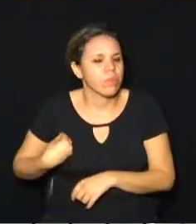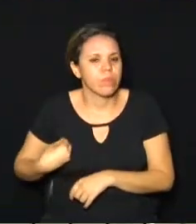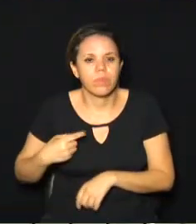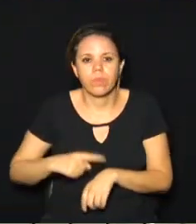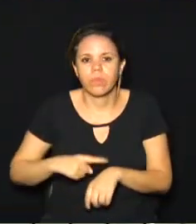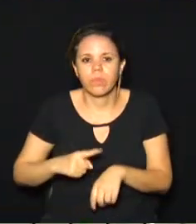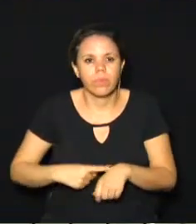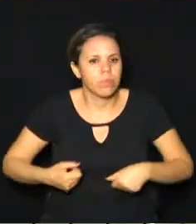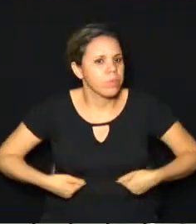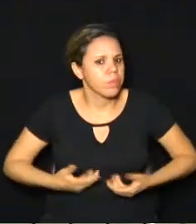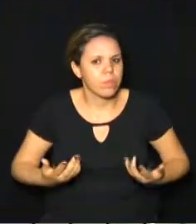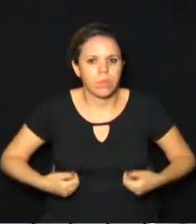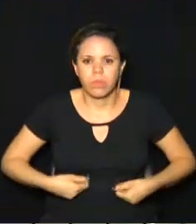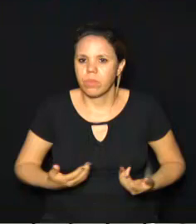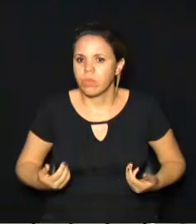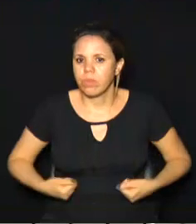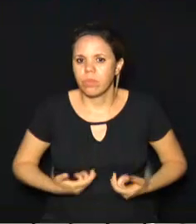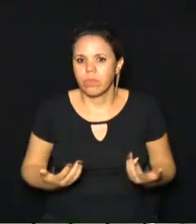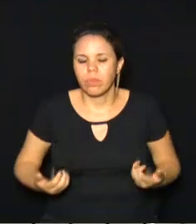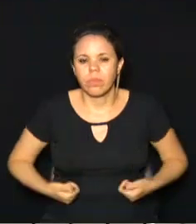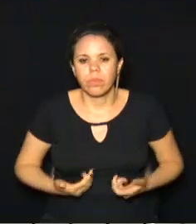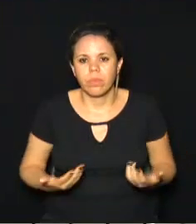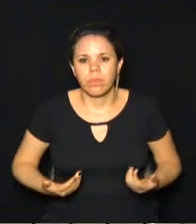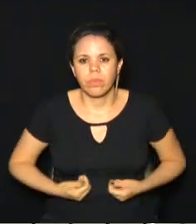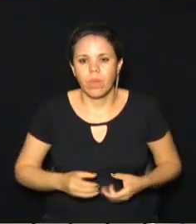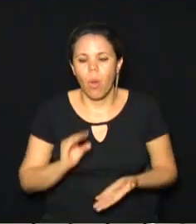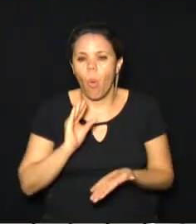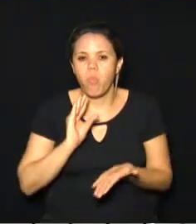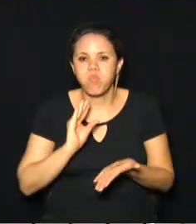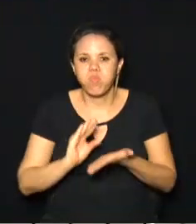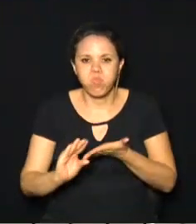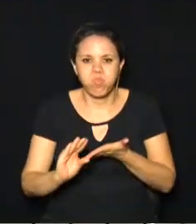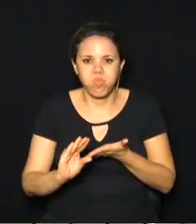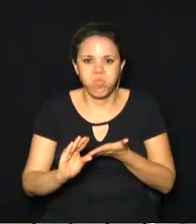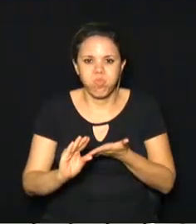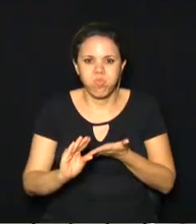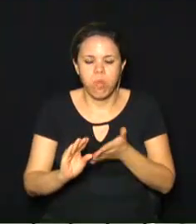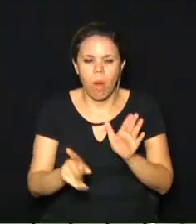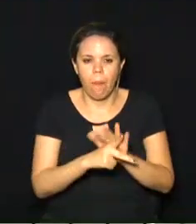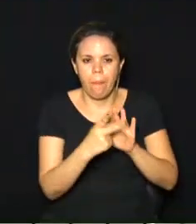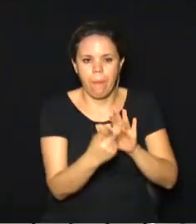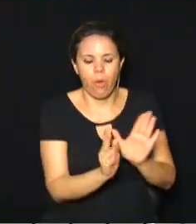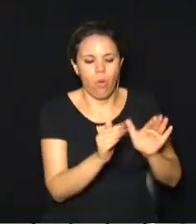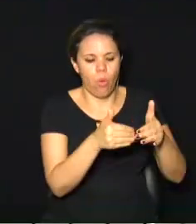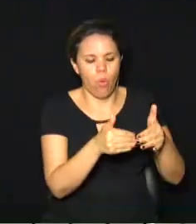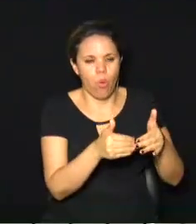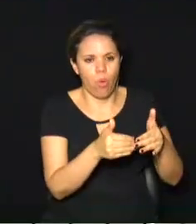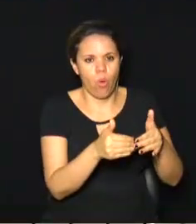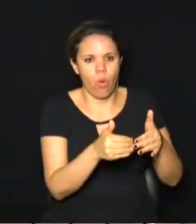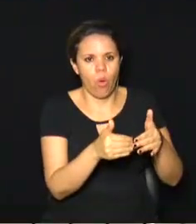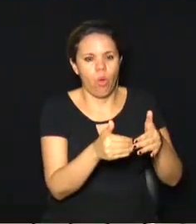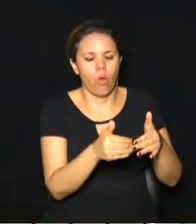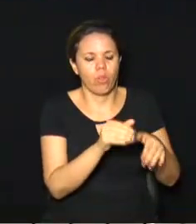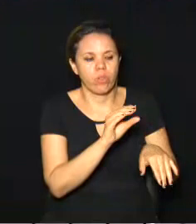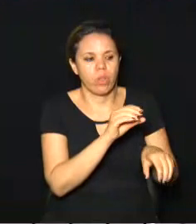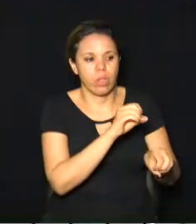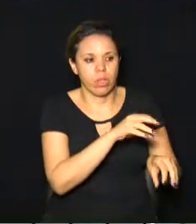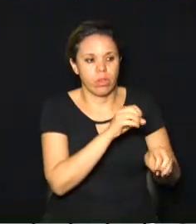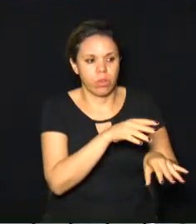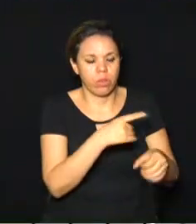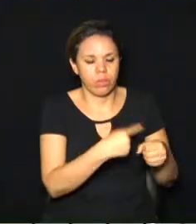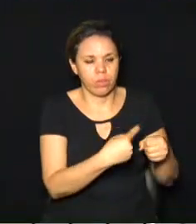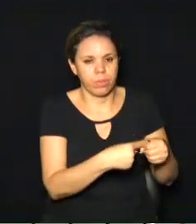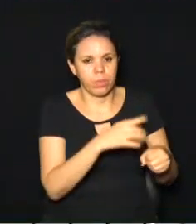momento, gastando os recursos reservados constitucionalmente para a educação no